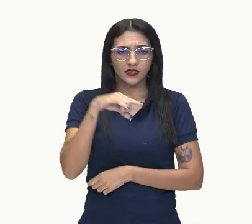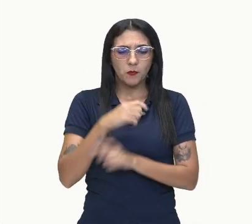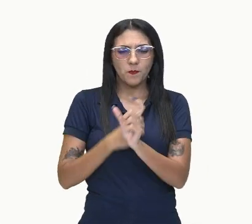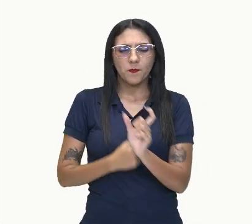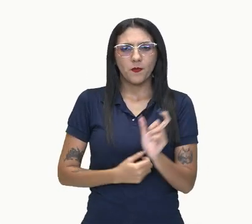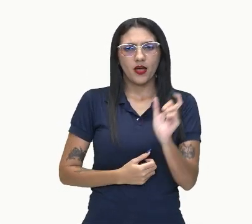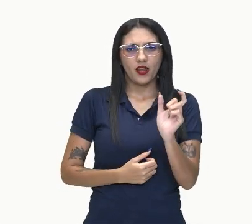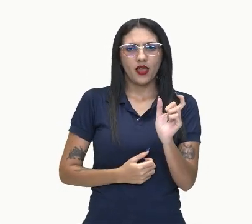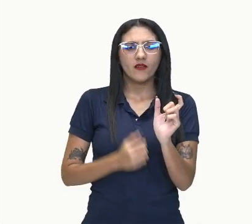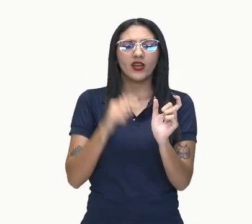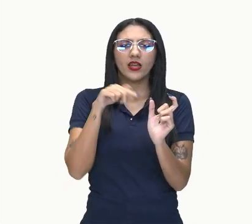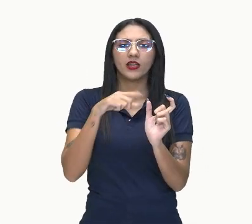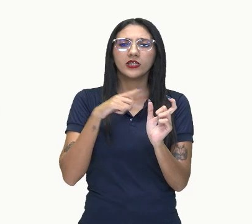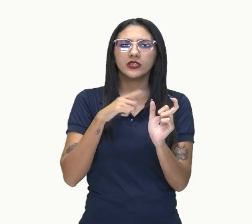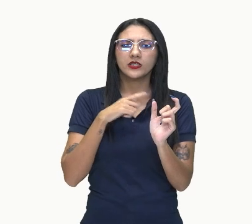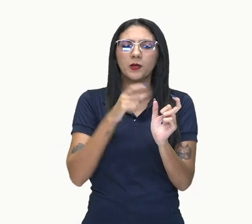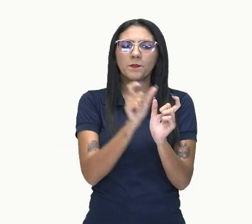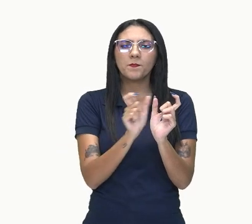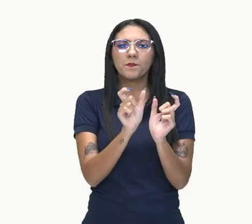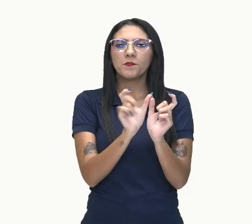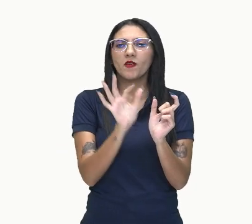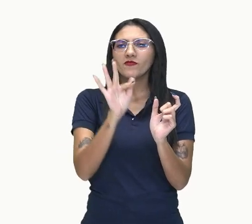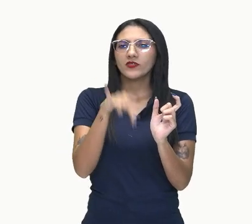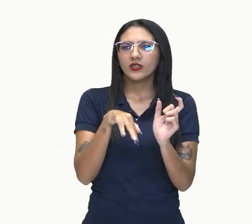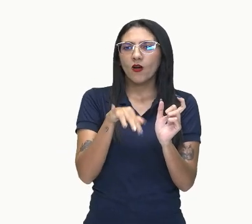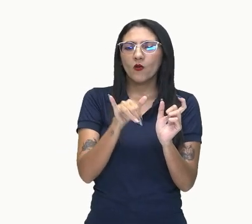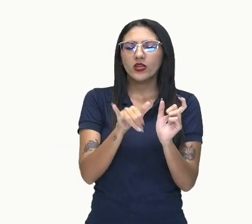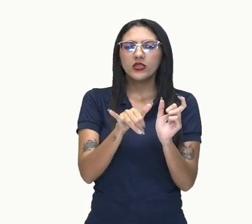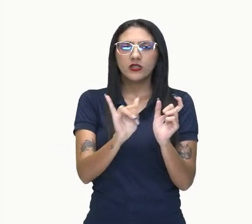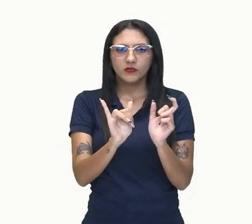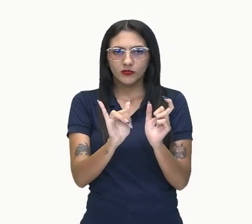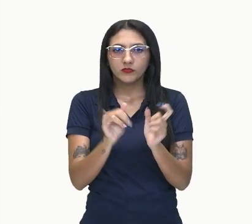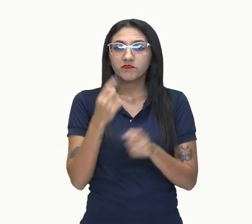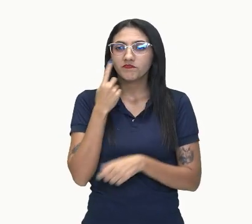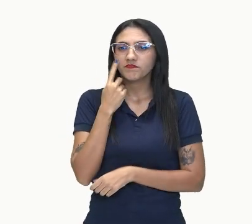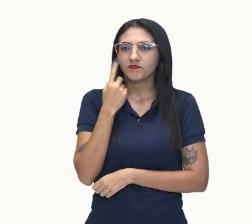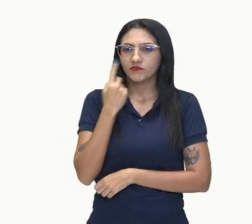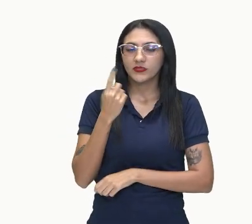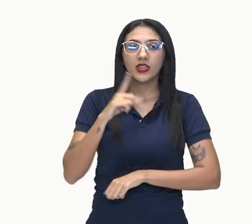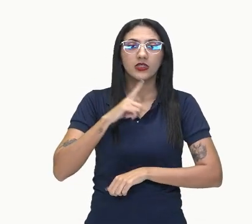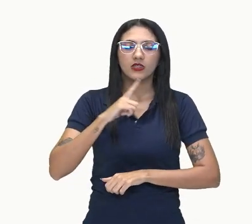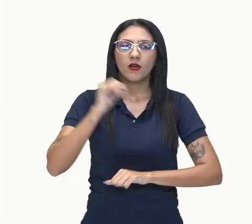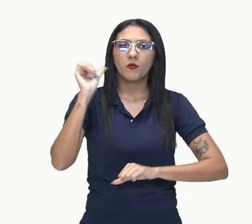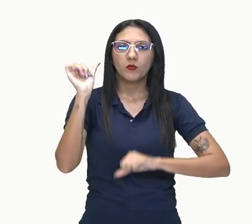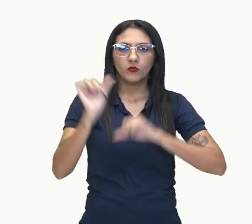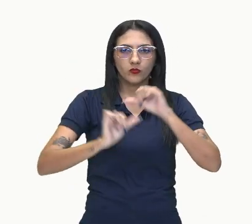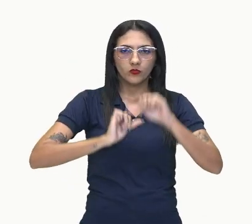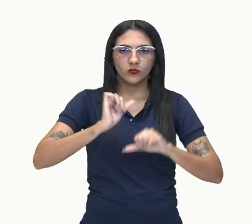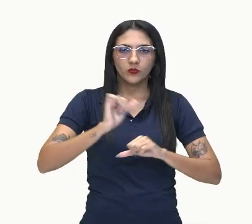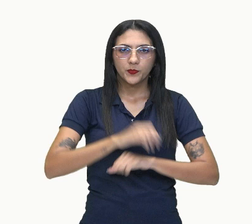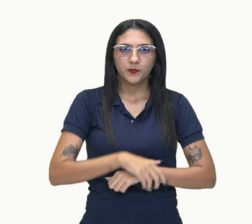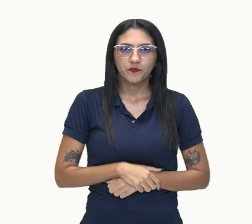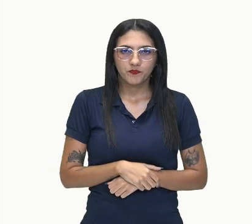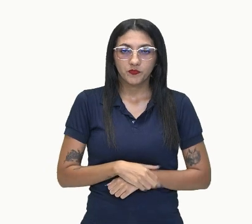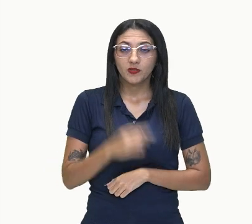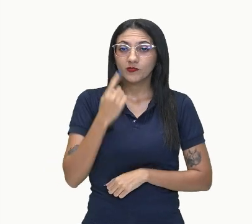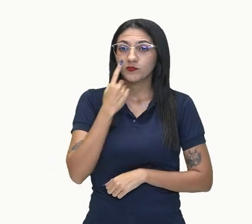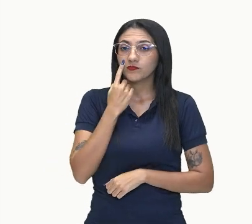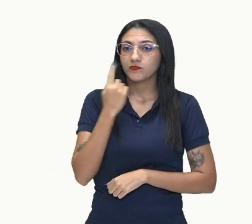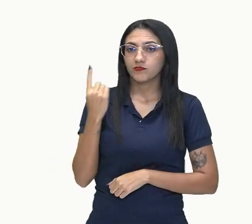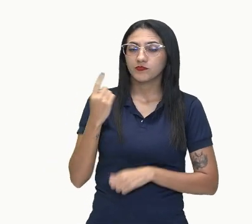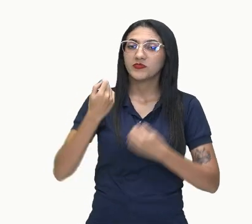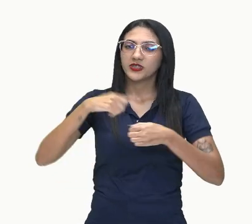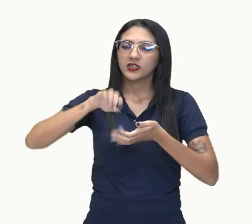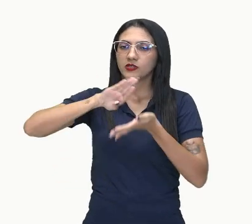ele terminar em Y? Olha só, nós temos que eliminar o